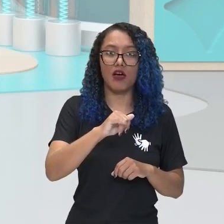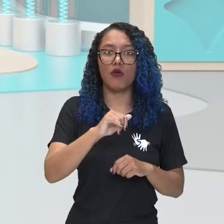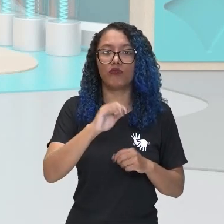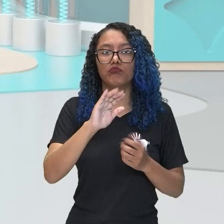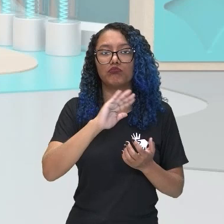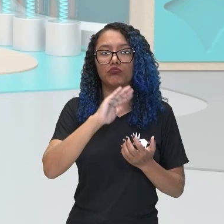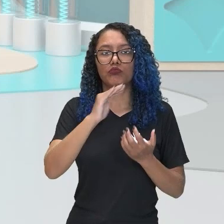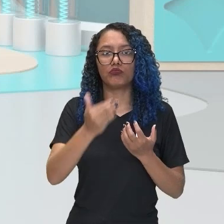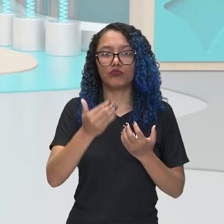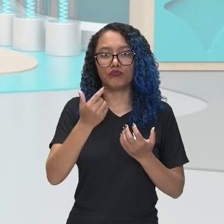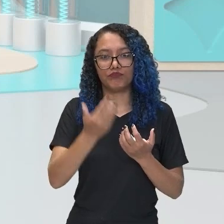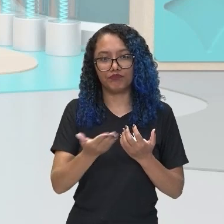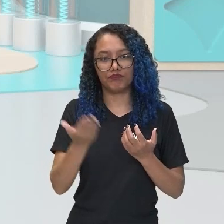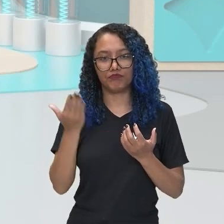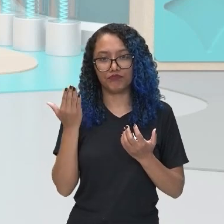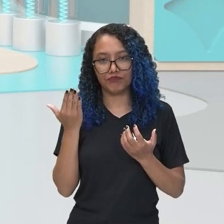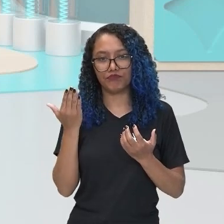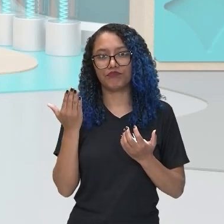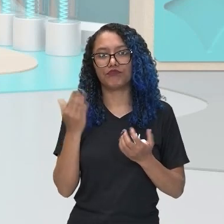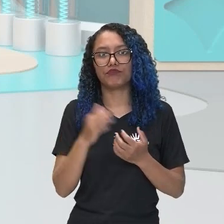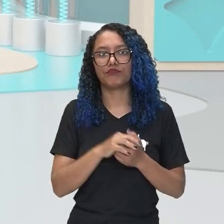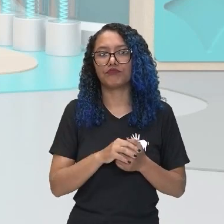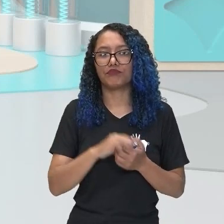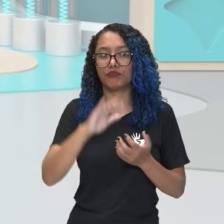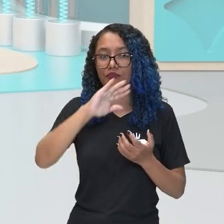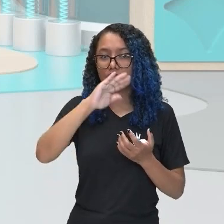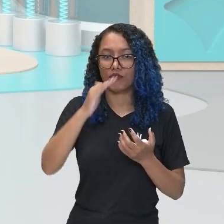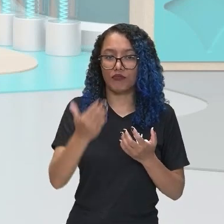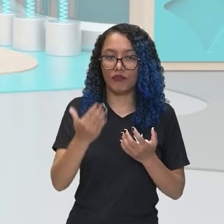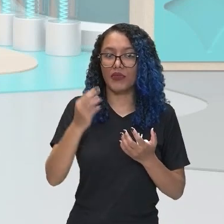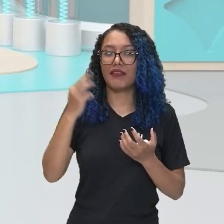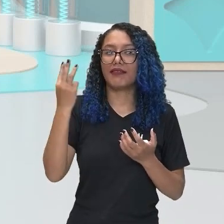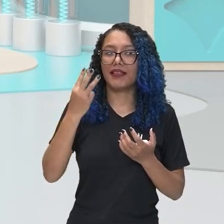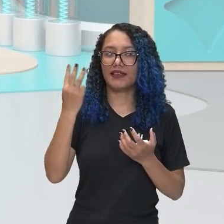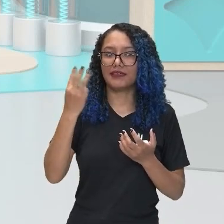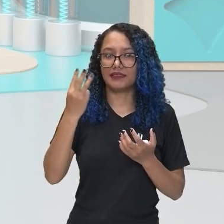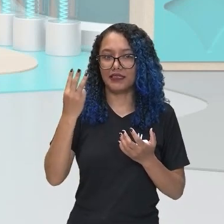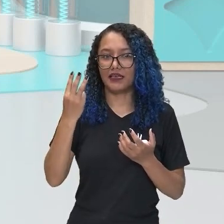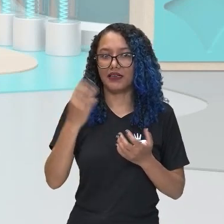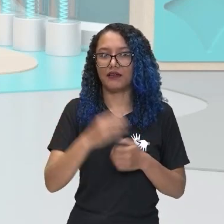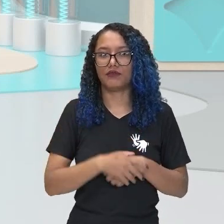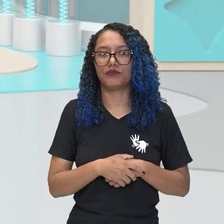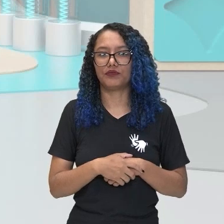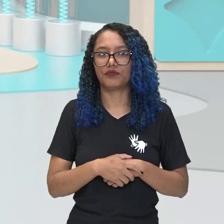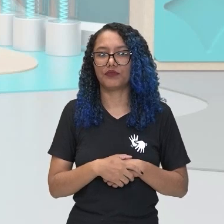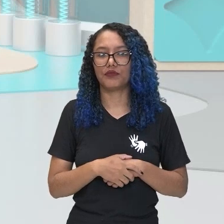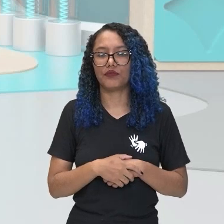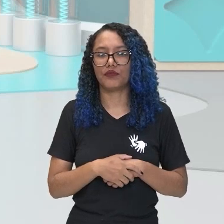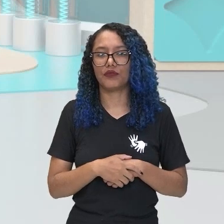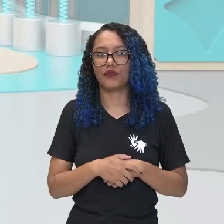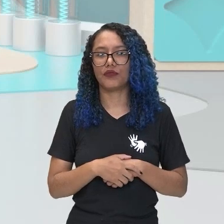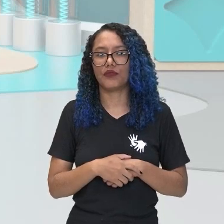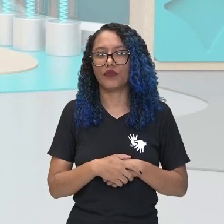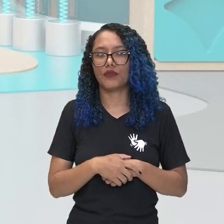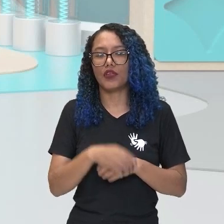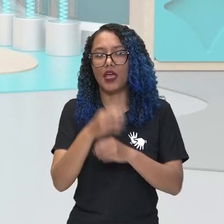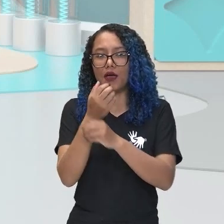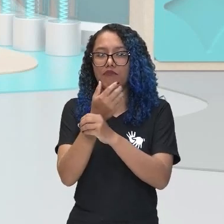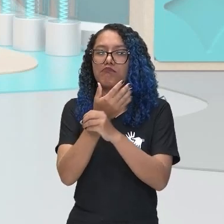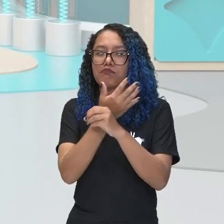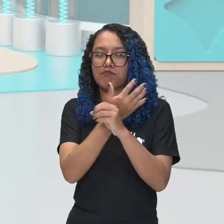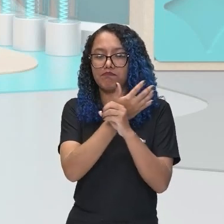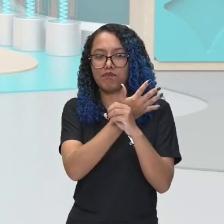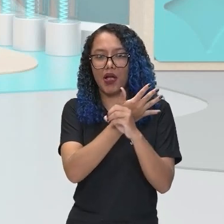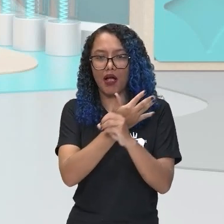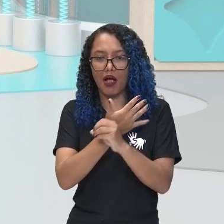só, temos a estratosfera, temos a próxima aí que é a metosfera, onde segundo aí o nosso infográfico, ele está indicando onde vem